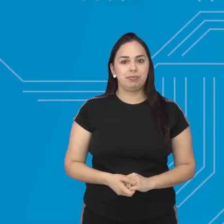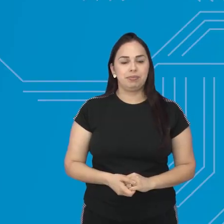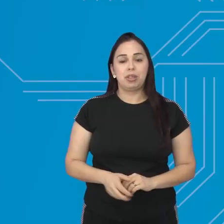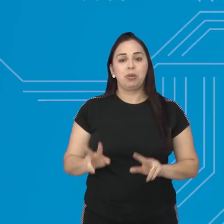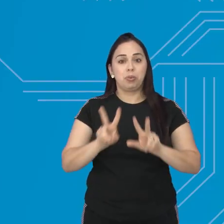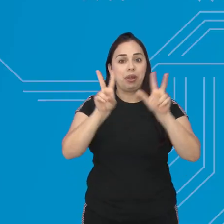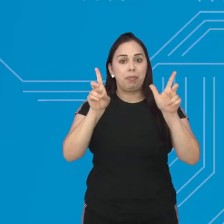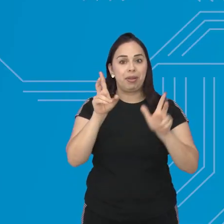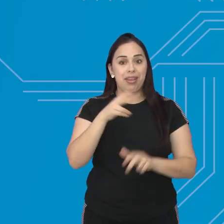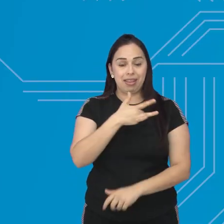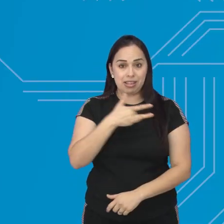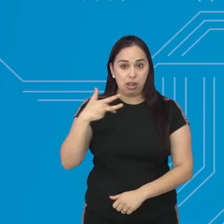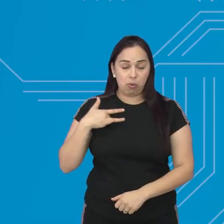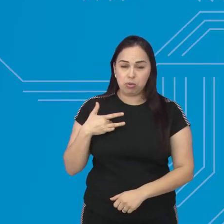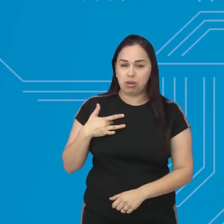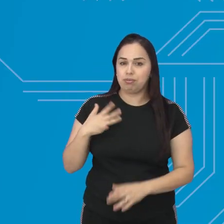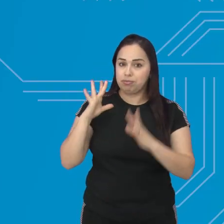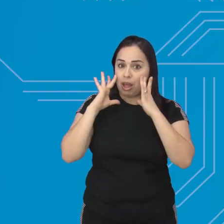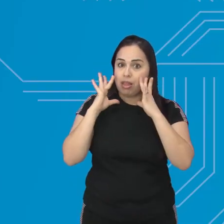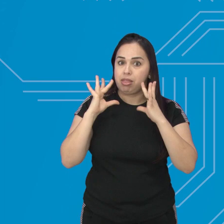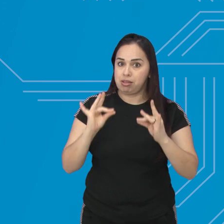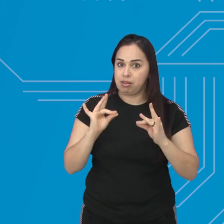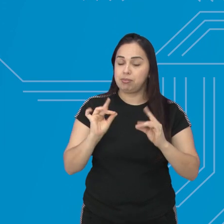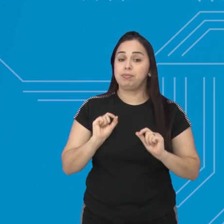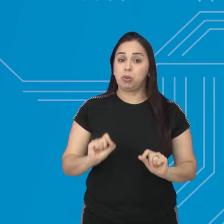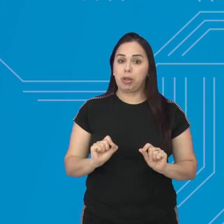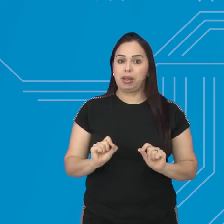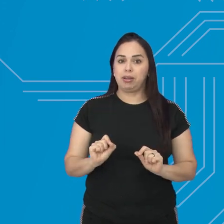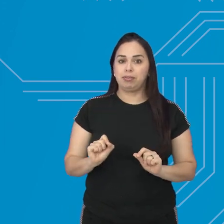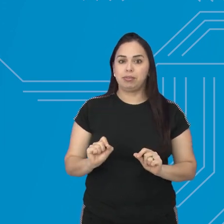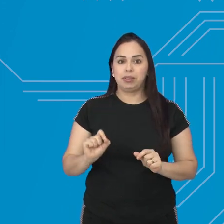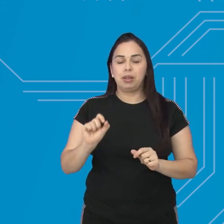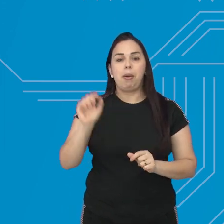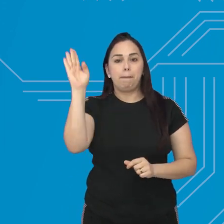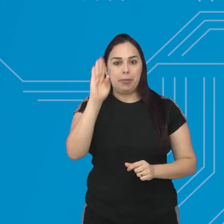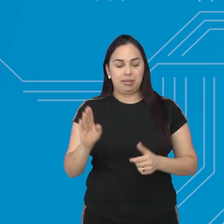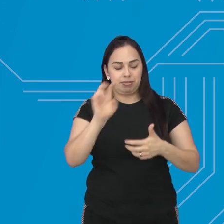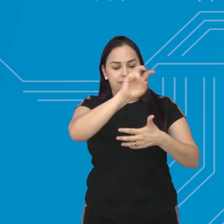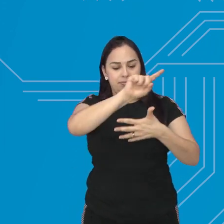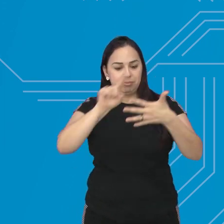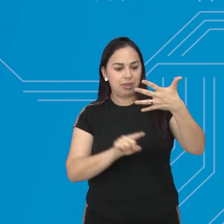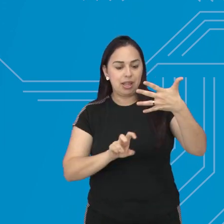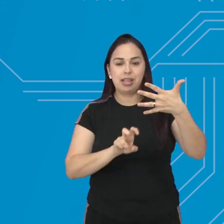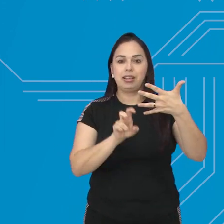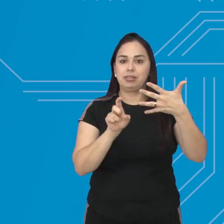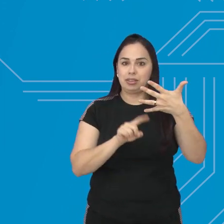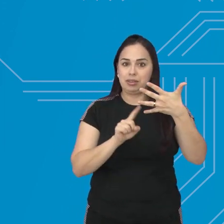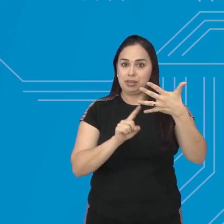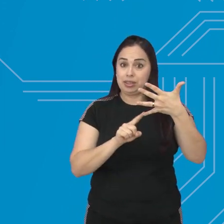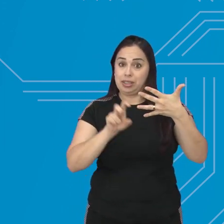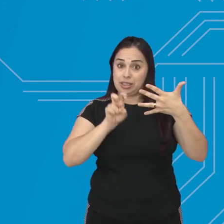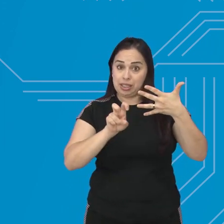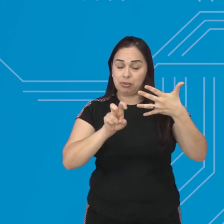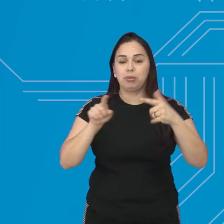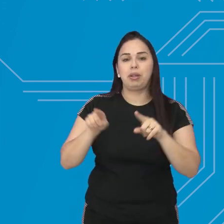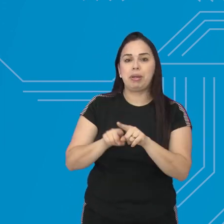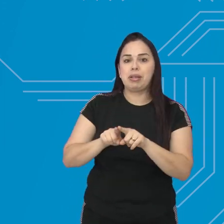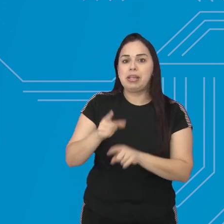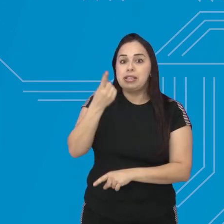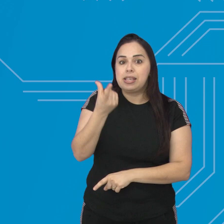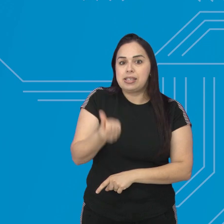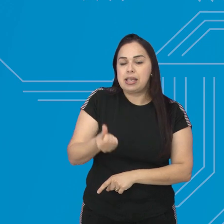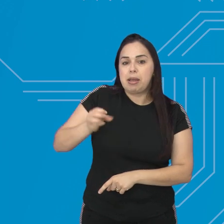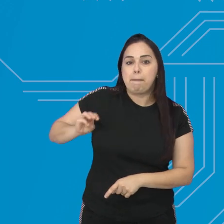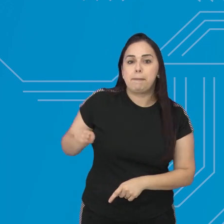E a gente abre o Semana no tema da saúde com um alerta, viu? O Brasil é o 5º país com mais casos de diabetes no mundo. São mais de